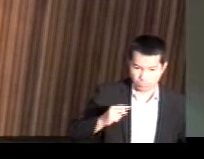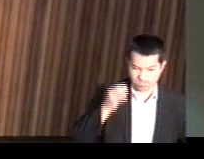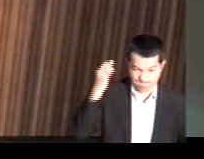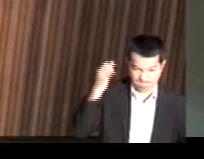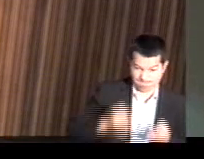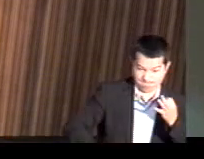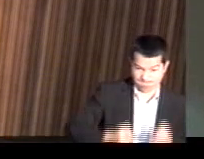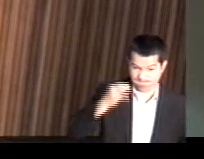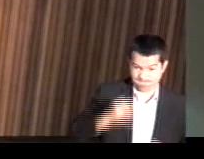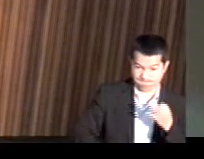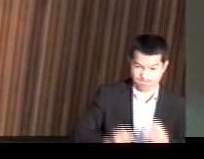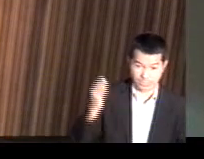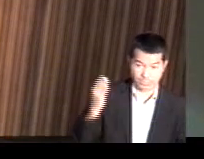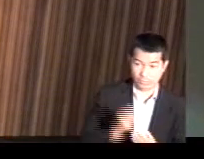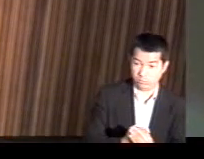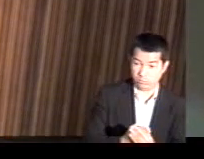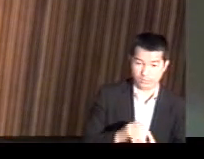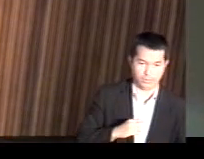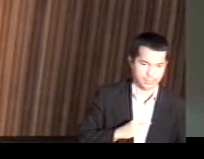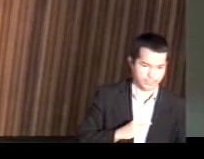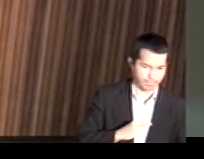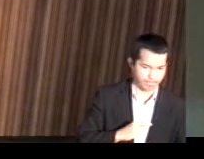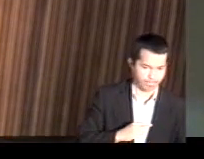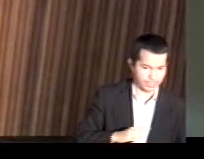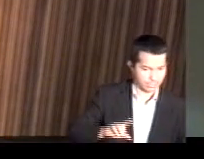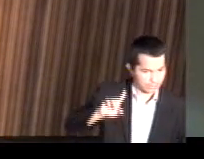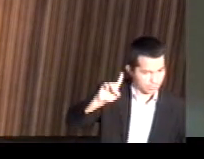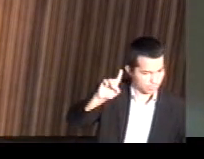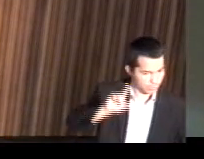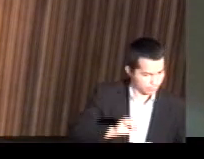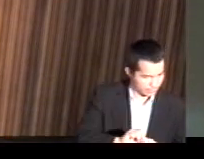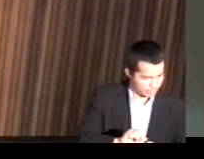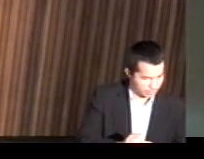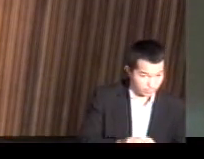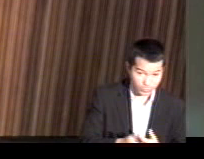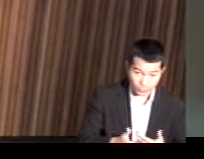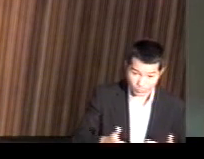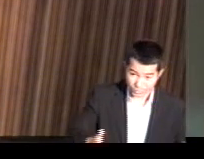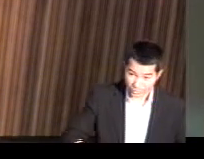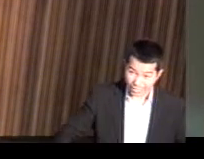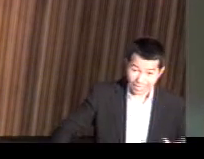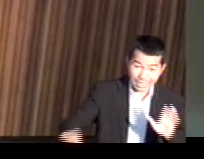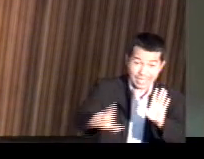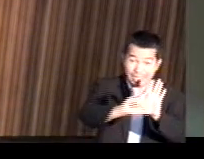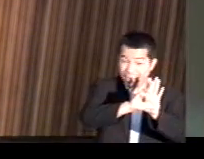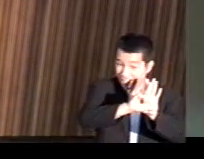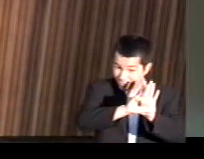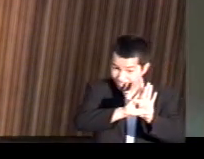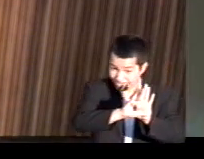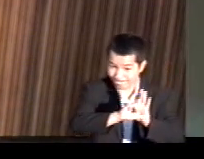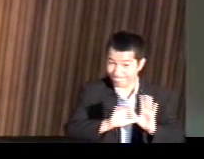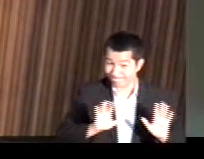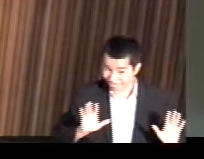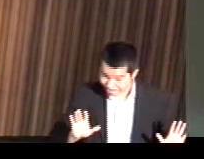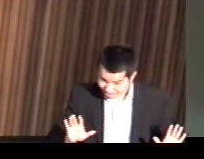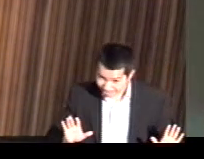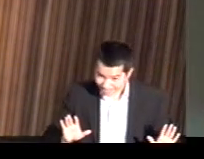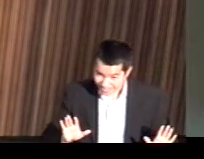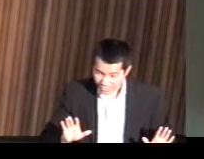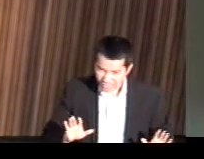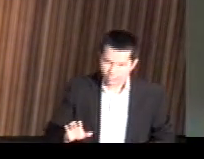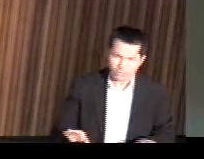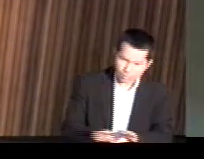de Deus. É muito interessante que lá nos livros apocalípticos do Velho Testamento, livros